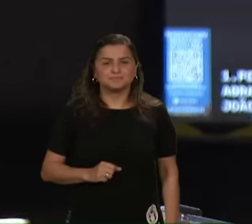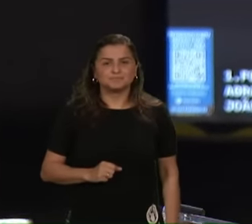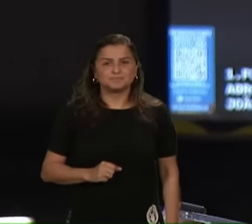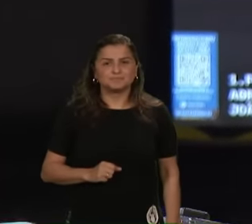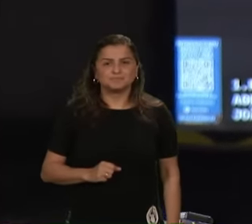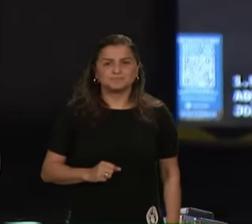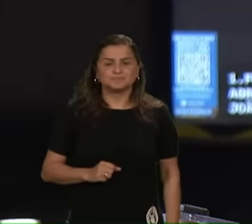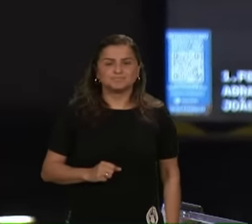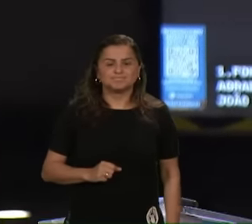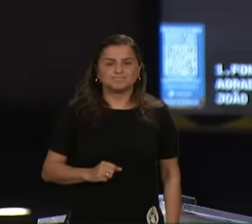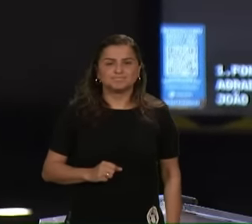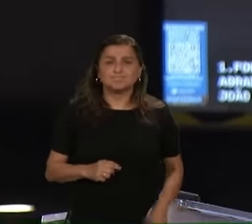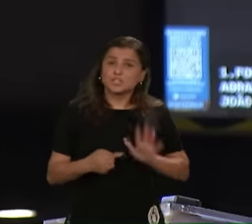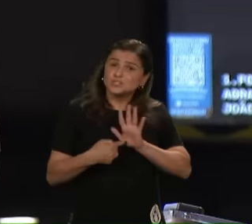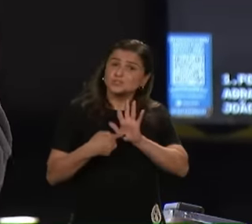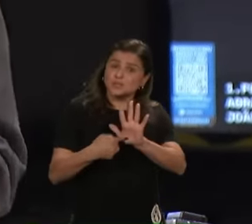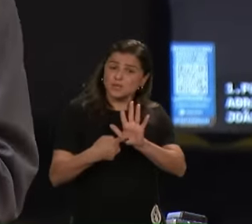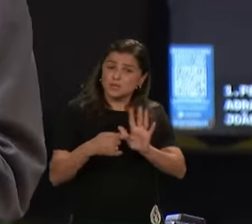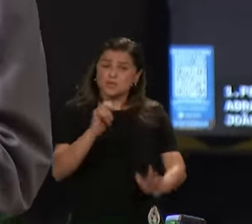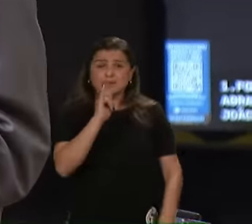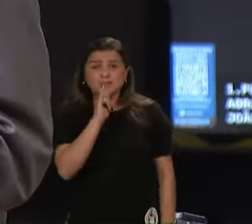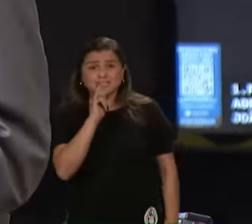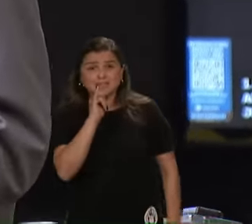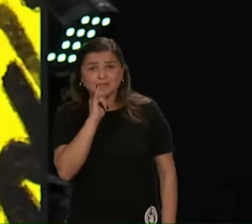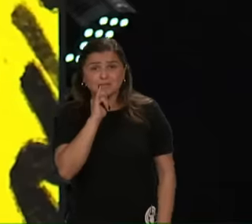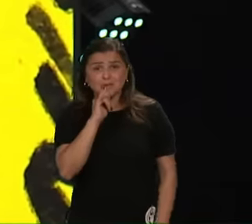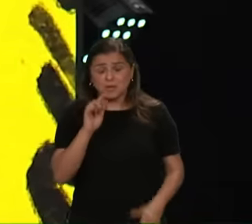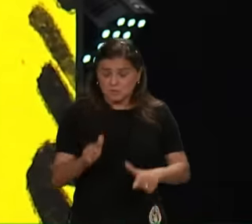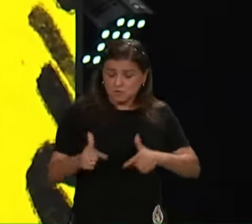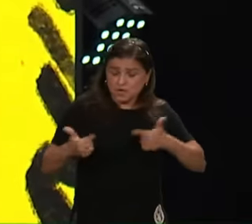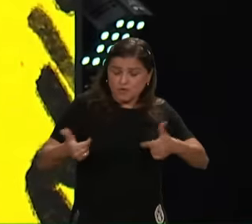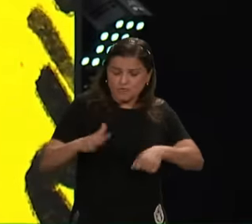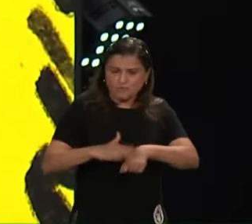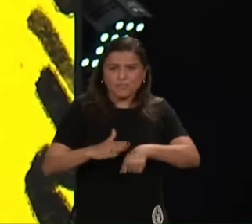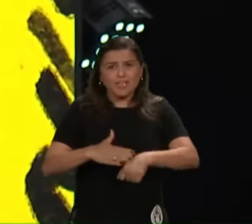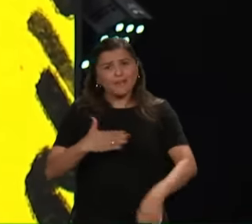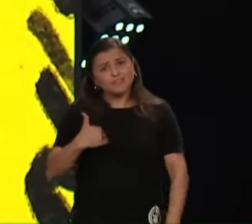Eu vos dei o exemplo para que, como eu fiz.